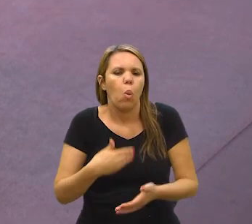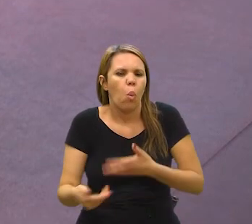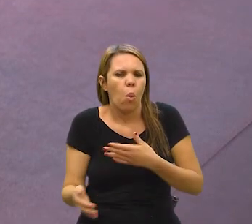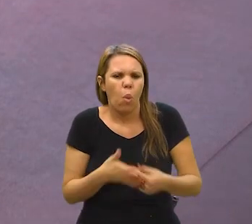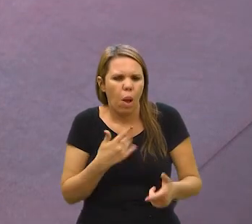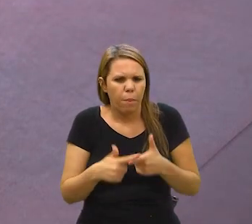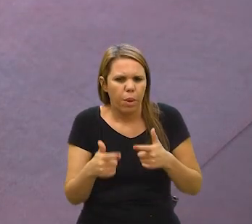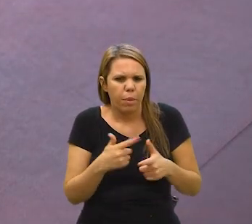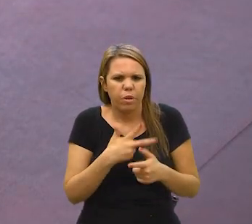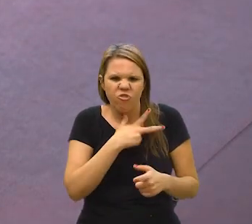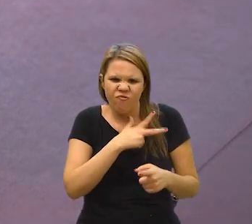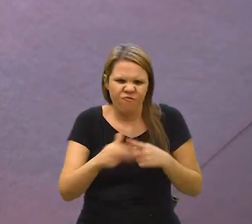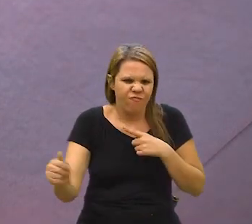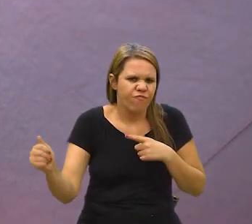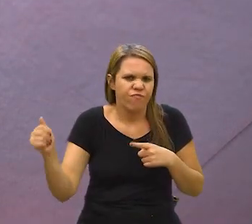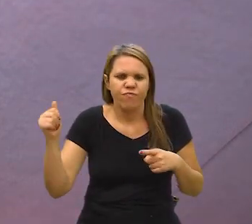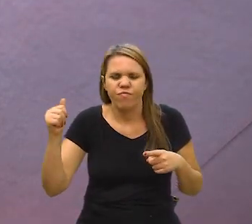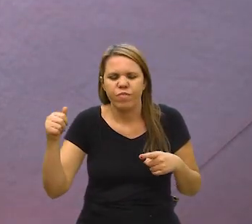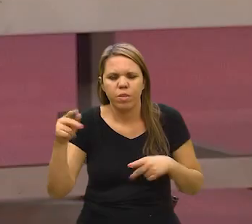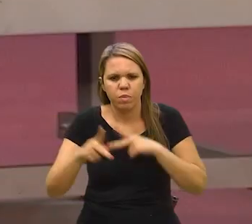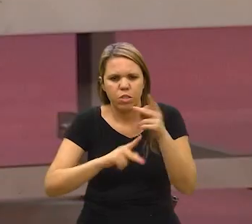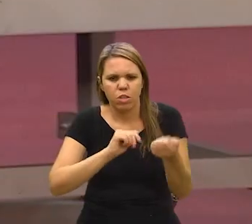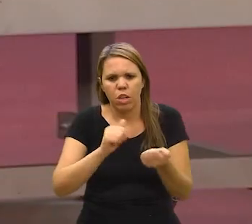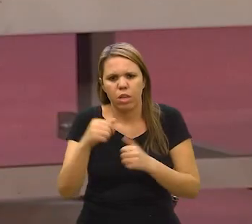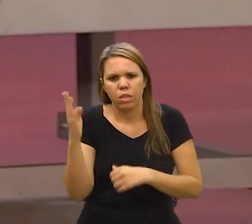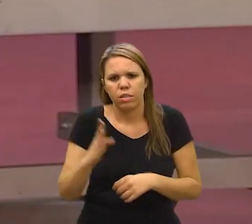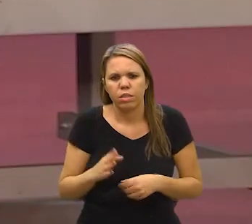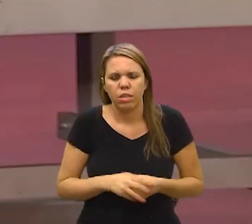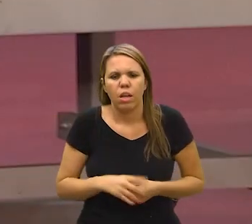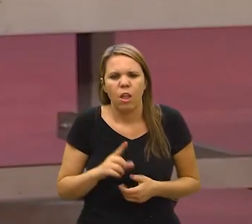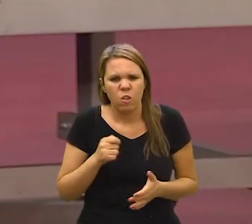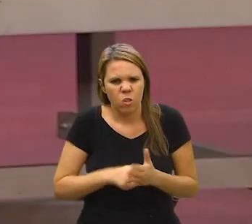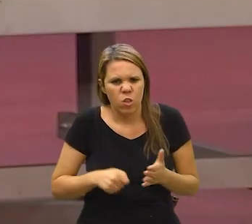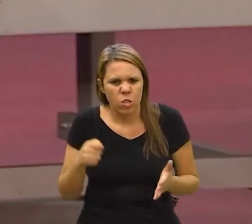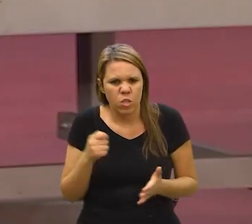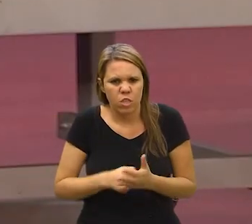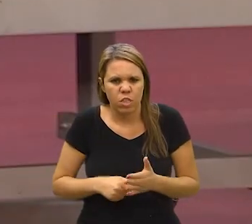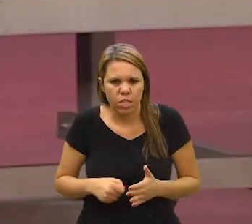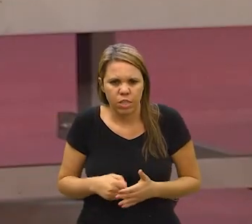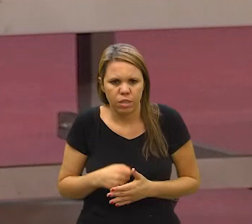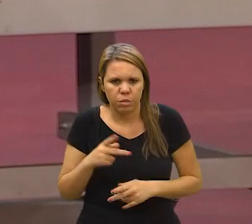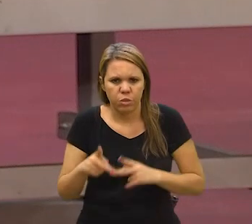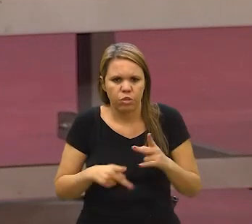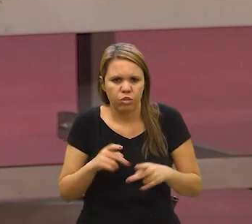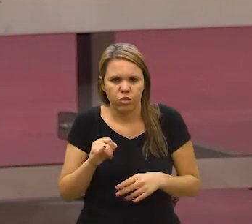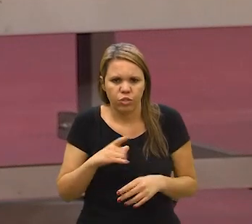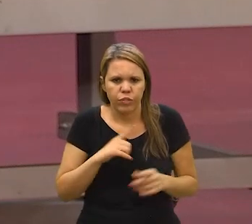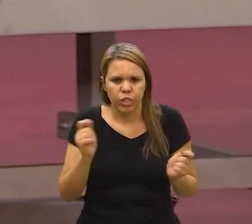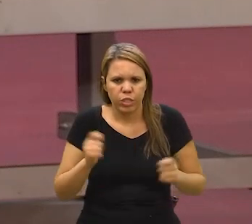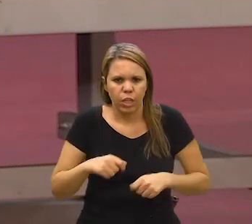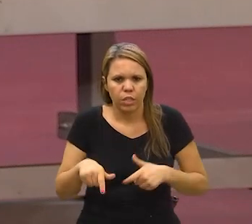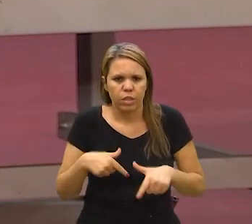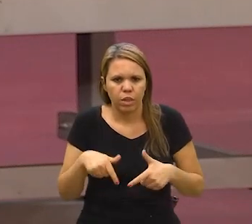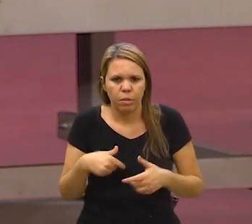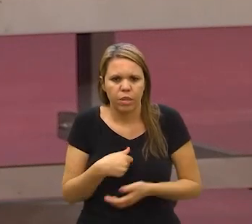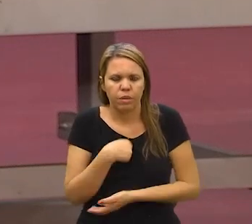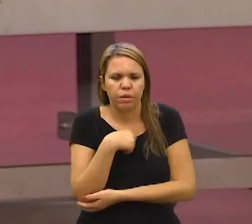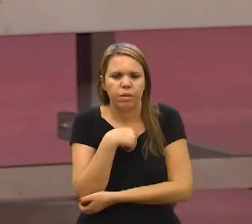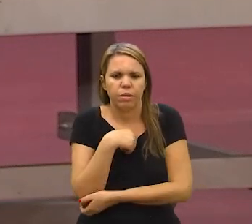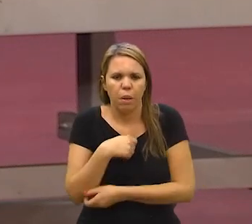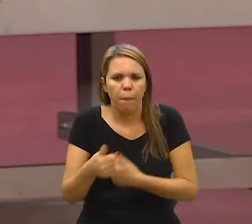qualquer adversidade, a gente dá um jeito de passar por cima, né? O atleta brasileiro é muito aguerrido. Tanto é que o atleta brasileiro, se ele tiver uma condição de